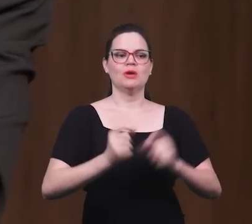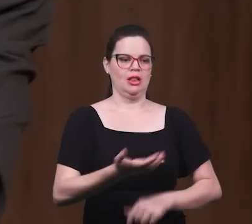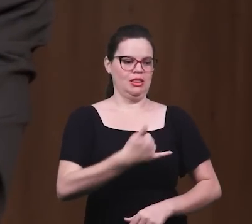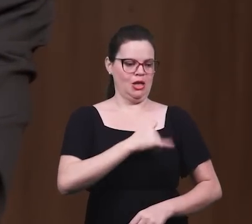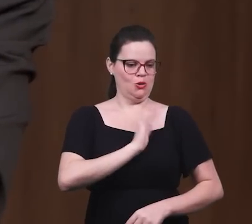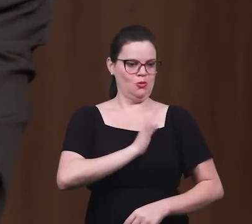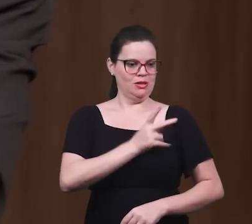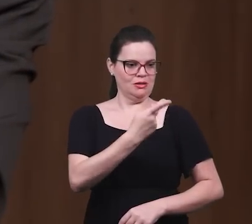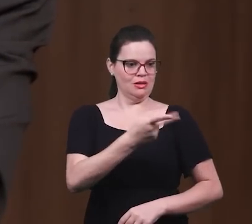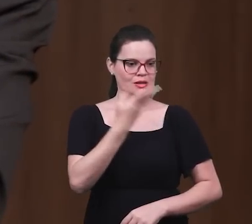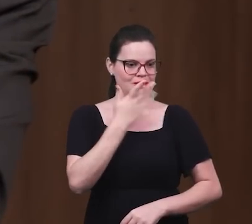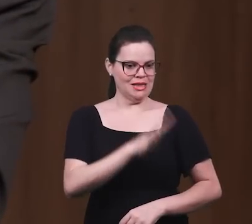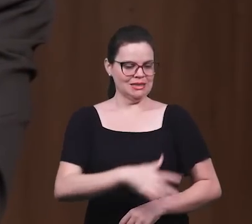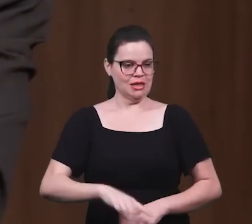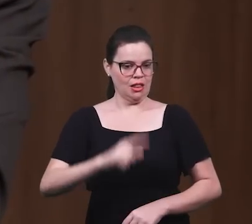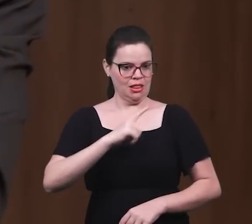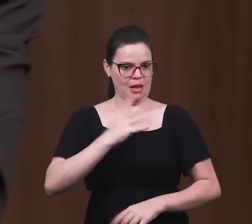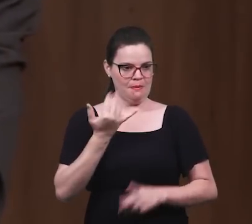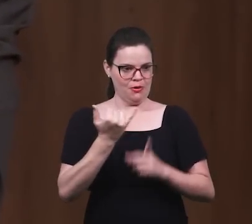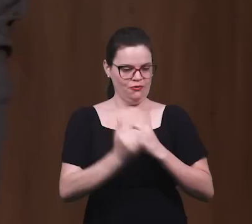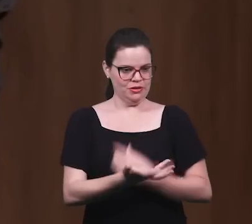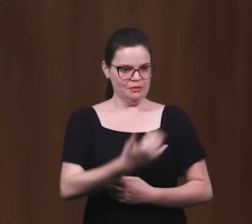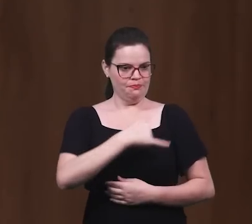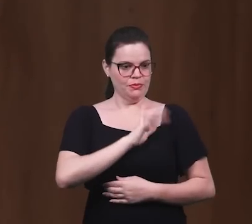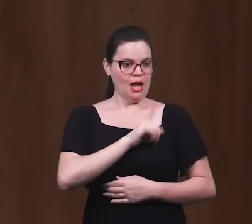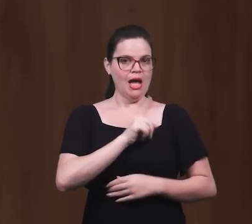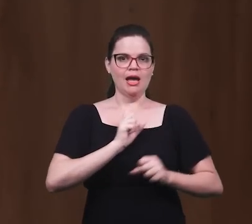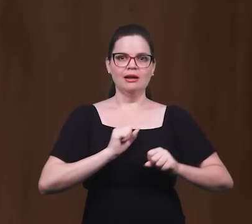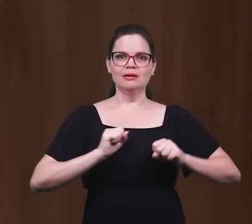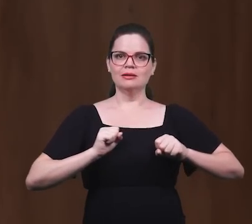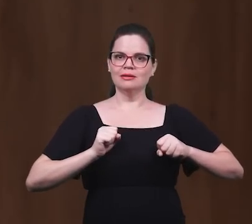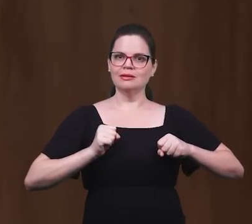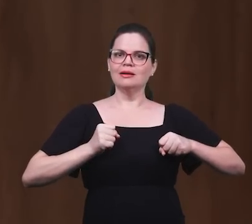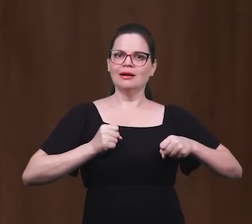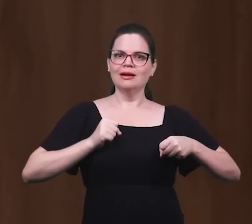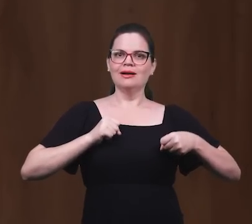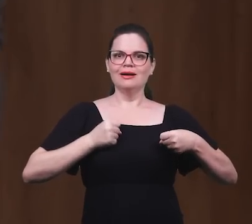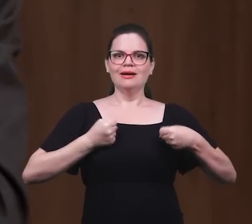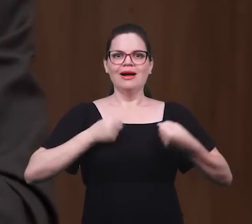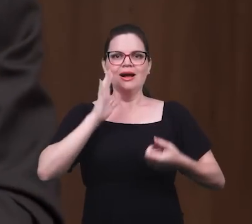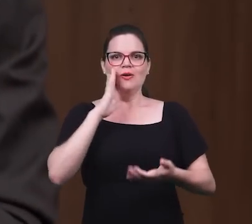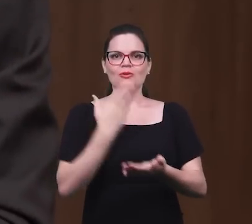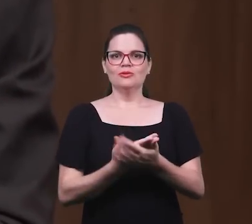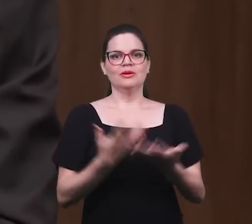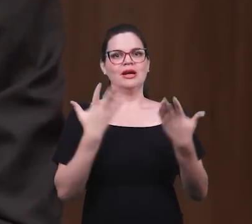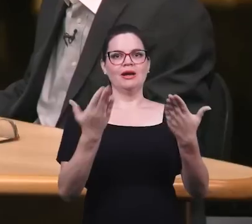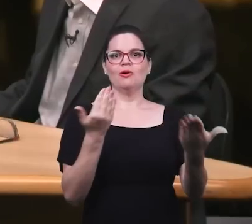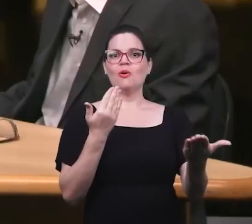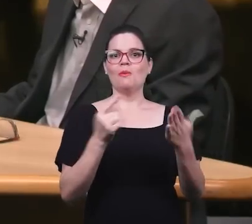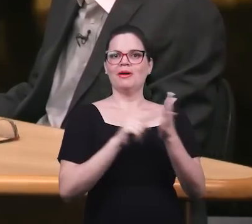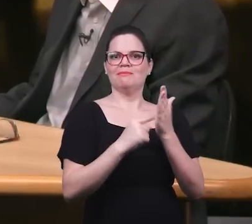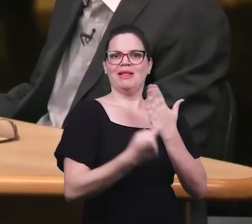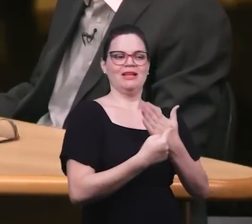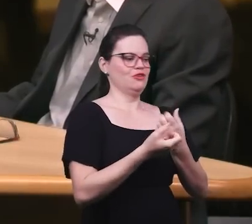das crianças. Glória a Deus. Então, esse trabalho, ele é muito importante. Muito bom. É